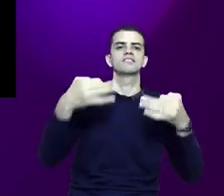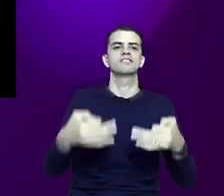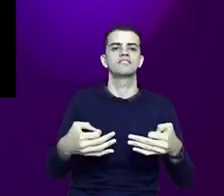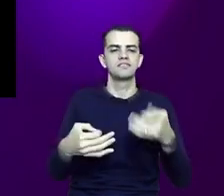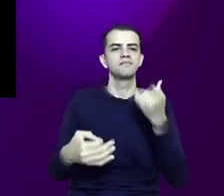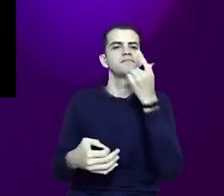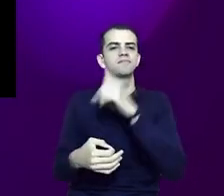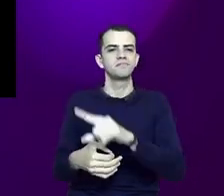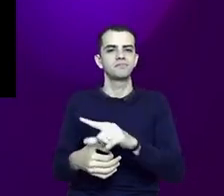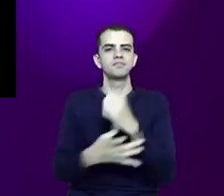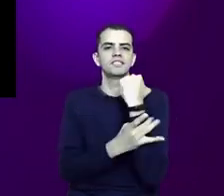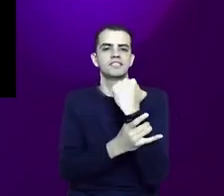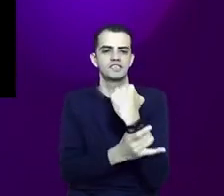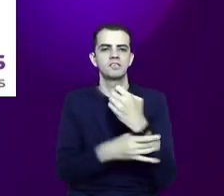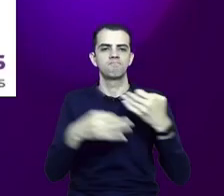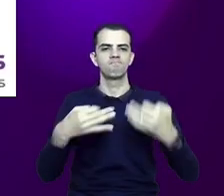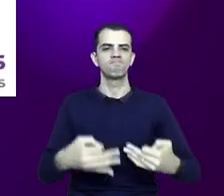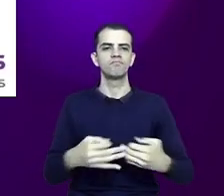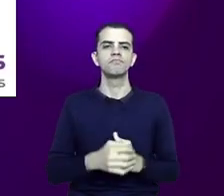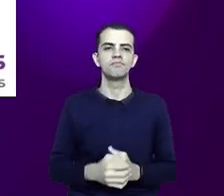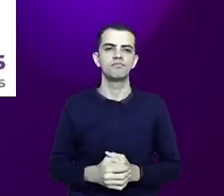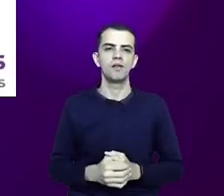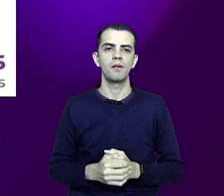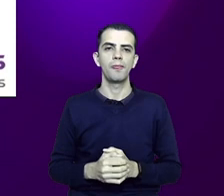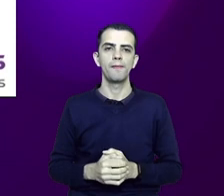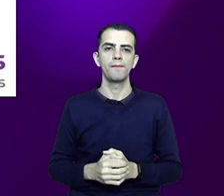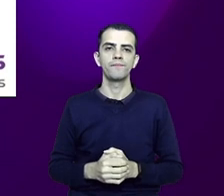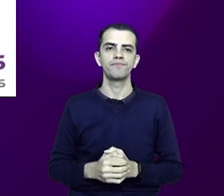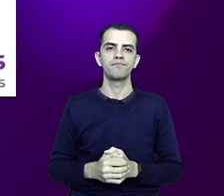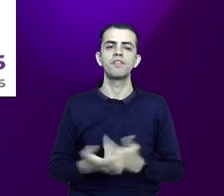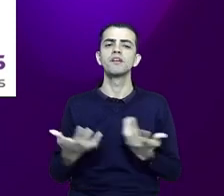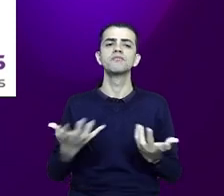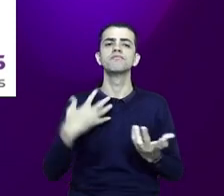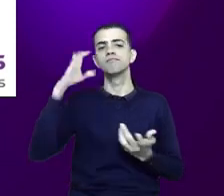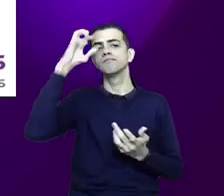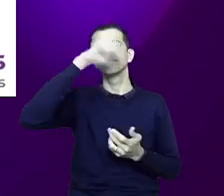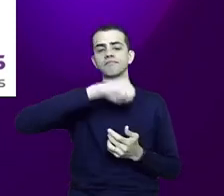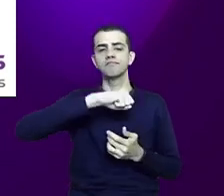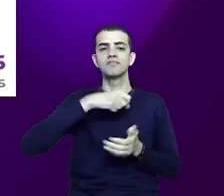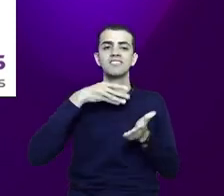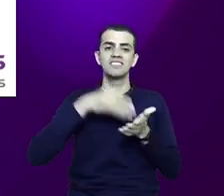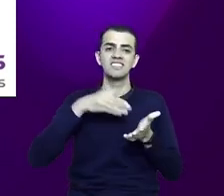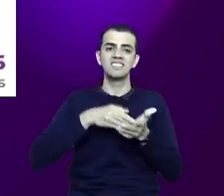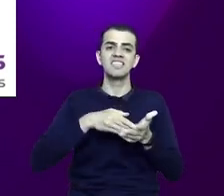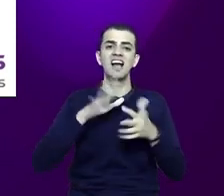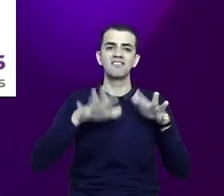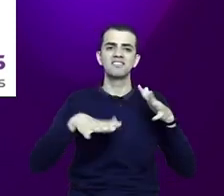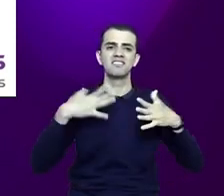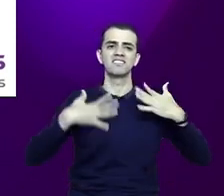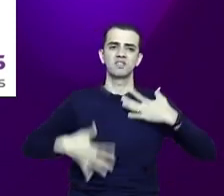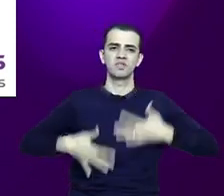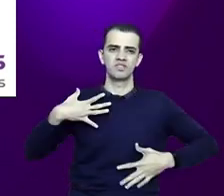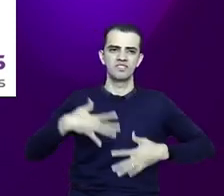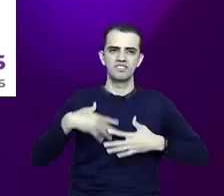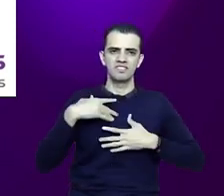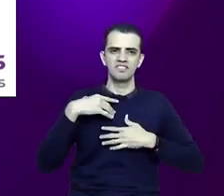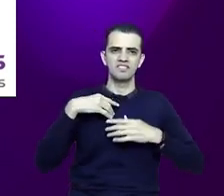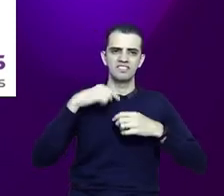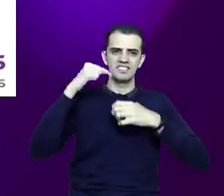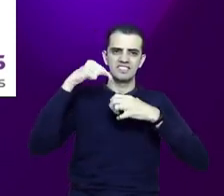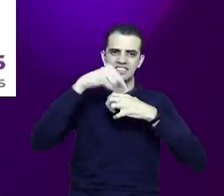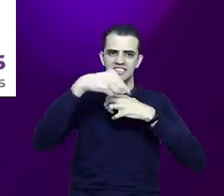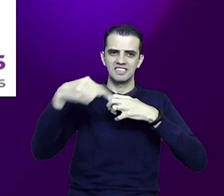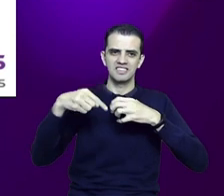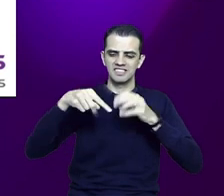de forma segura e correta. Tá? Então, o que a gente tem como desafio? A anatomia da região já é uma anatomia